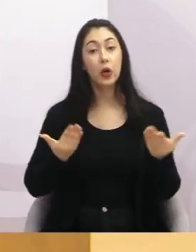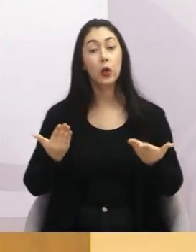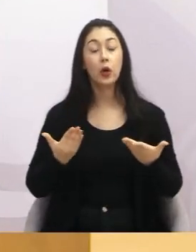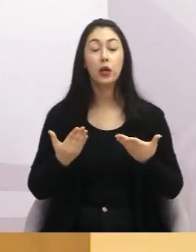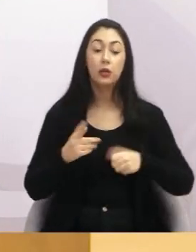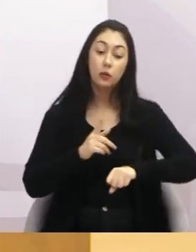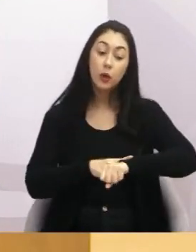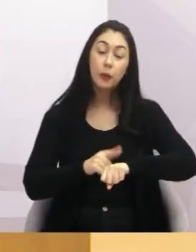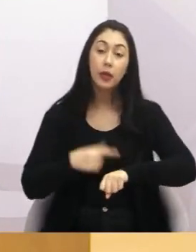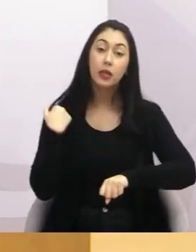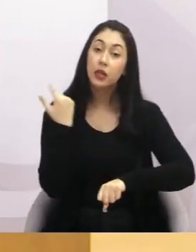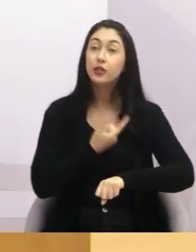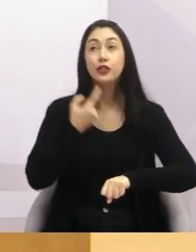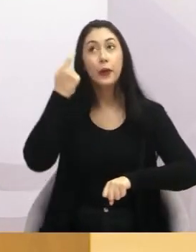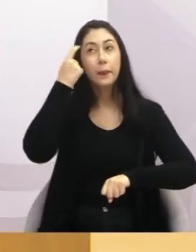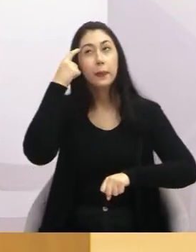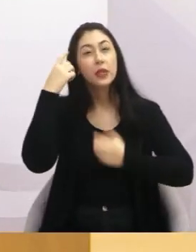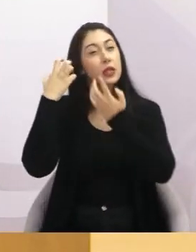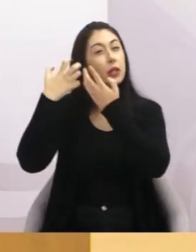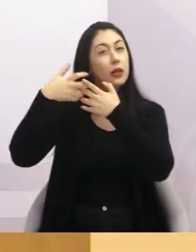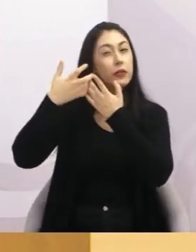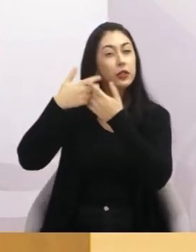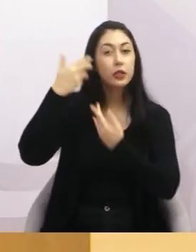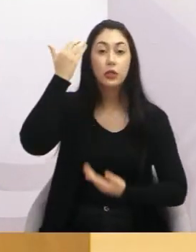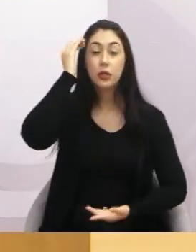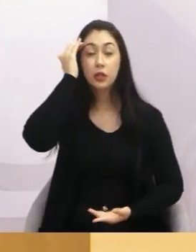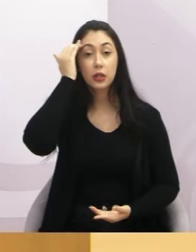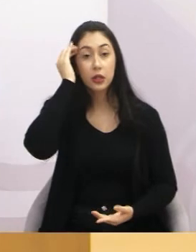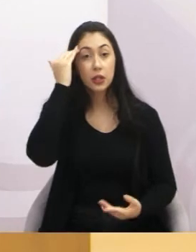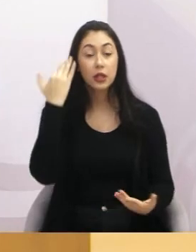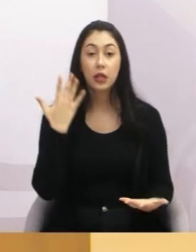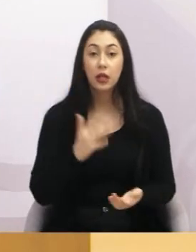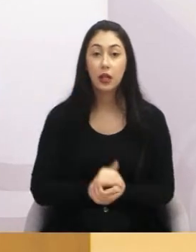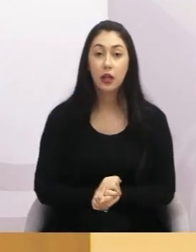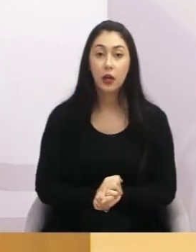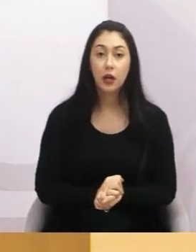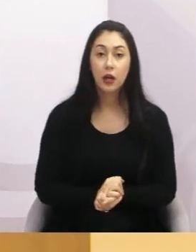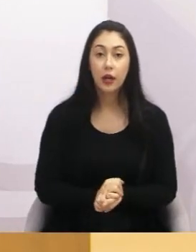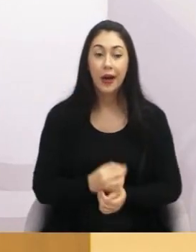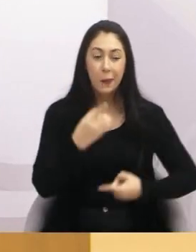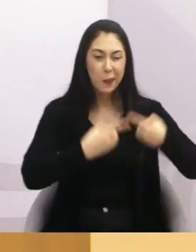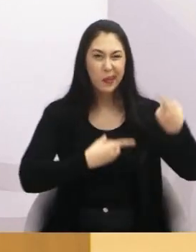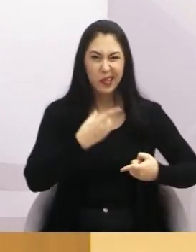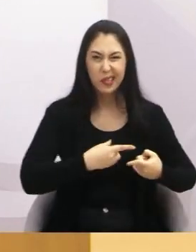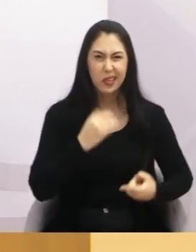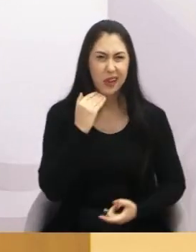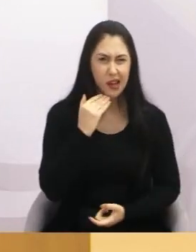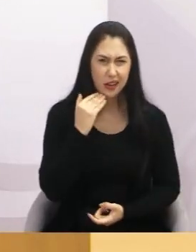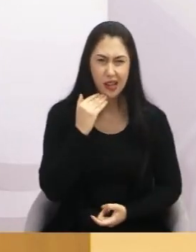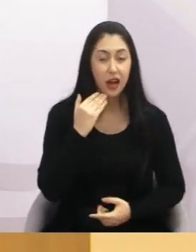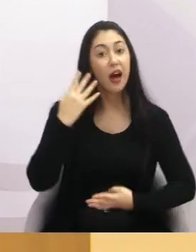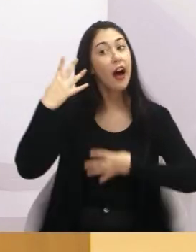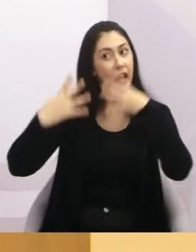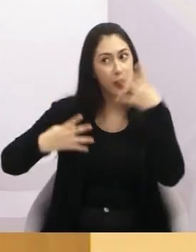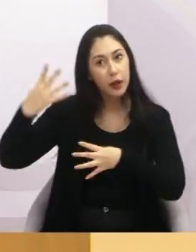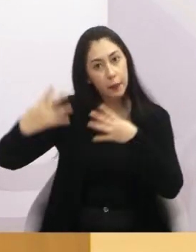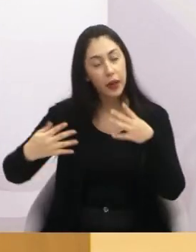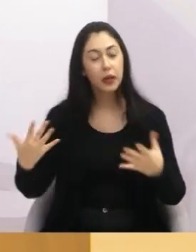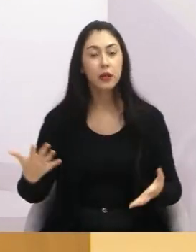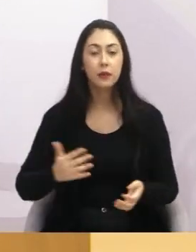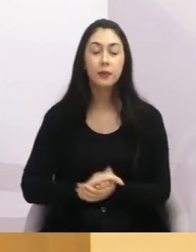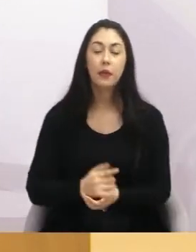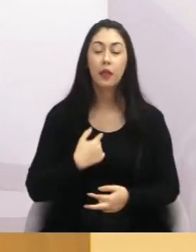gente refletir, é momento da gente entender o que uma mal política feita causa na vida das pessoas.